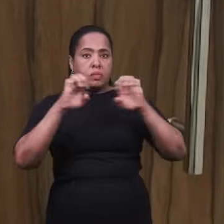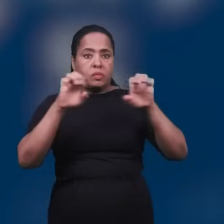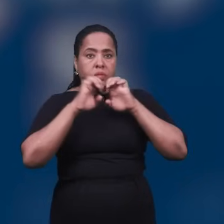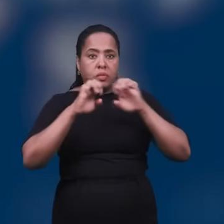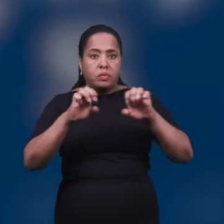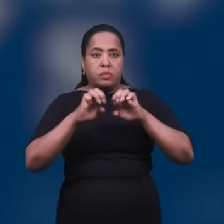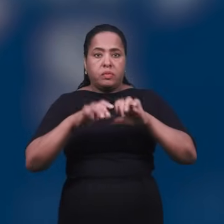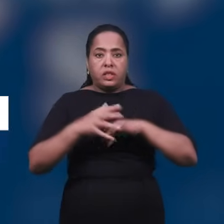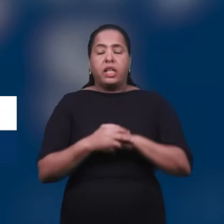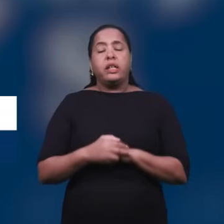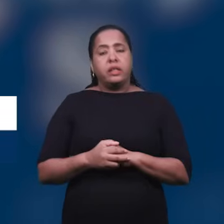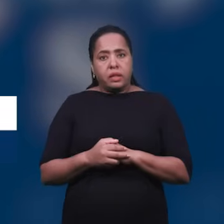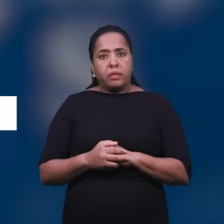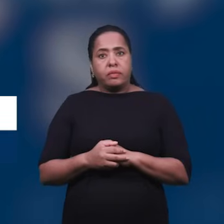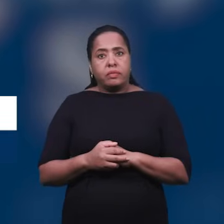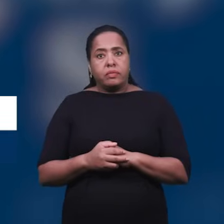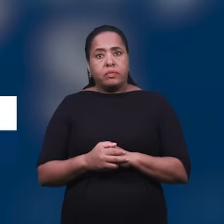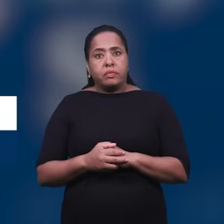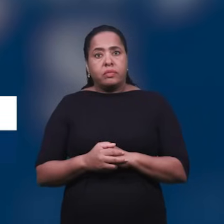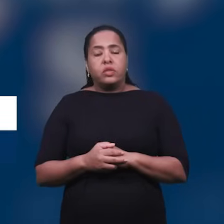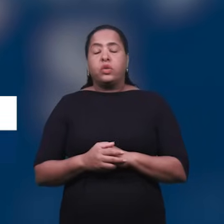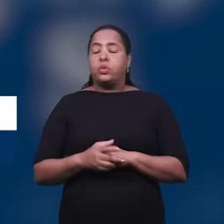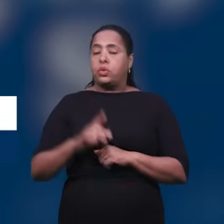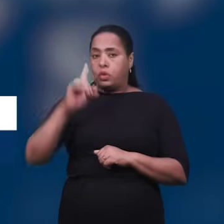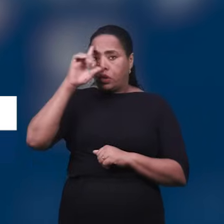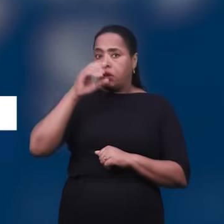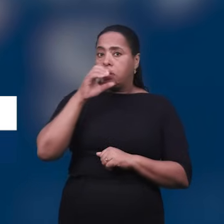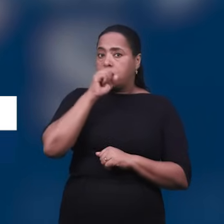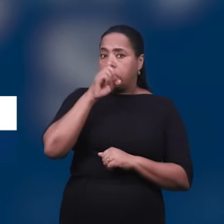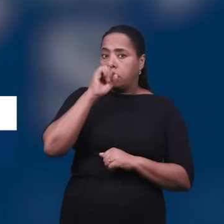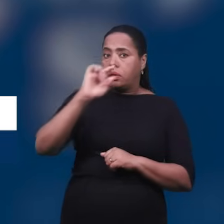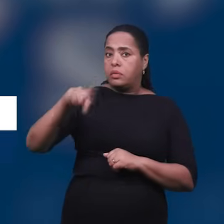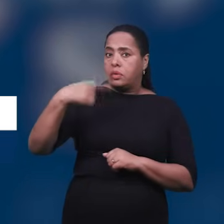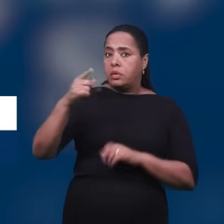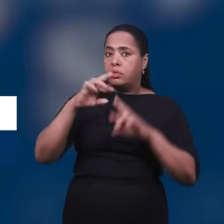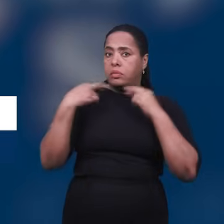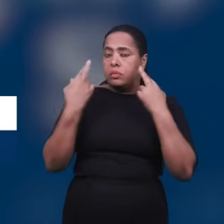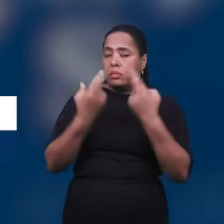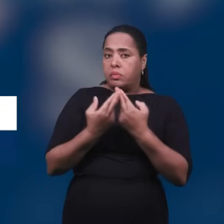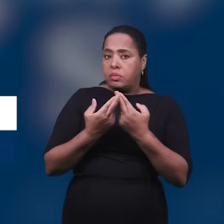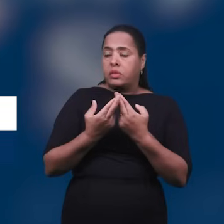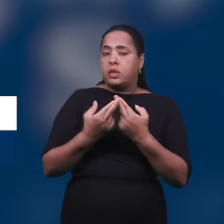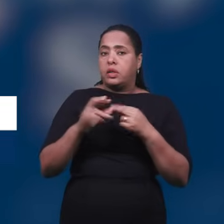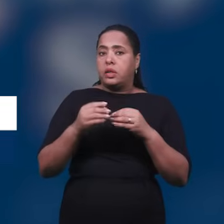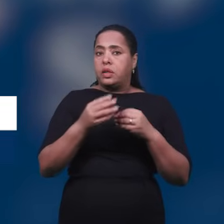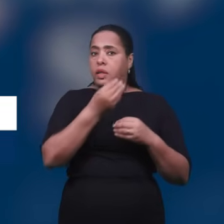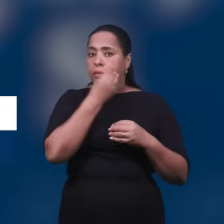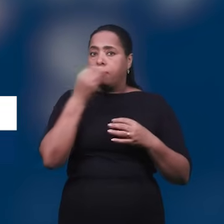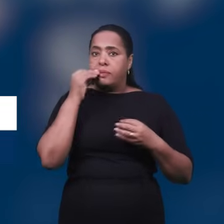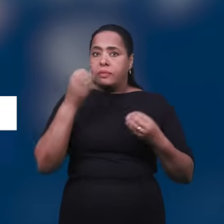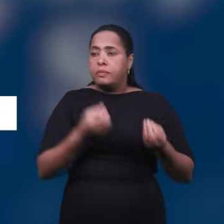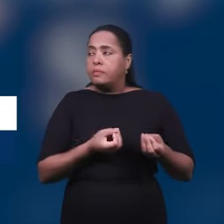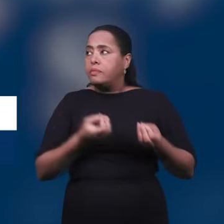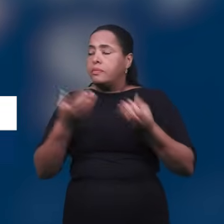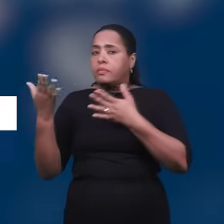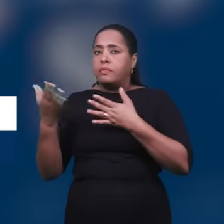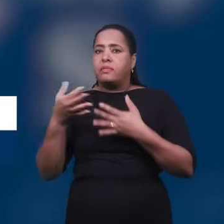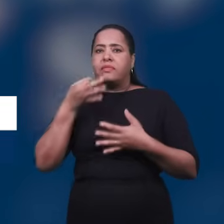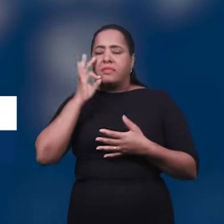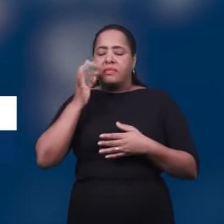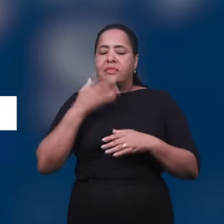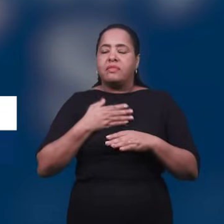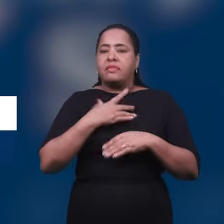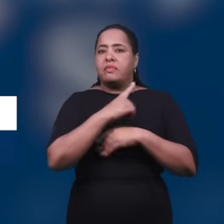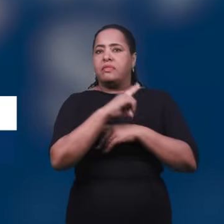com os jovens do Polo. A evangelização aconteceu no sábado, após uma reunião e a entrega da consagração. Os irmãos